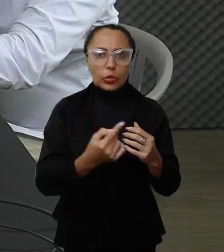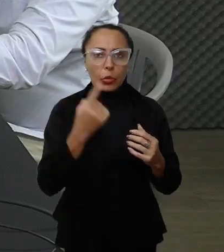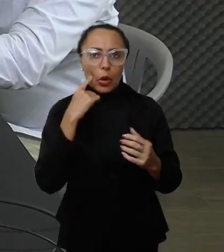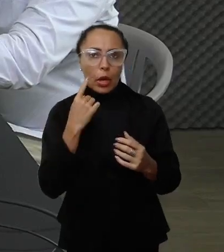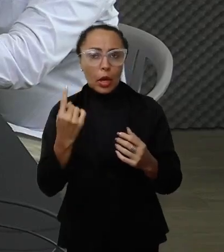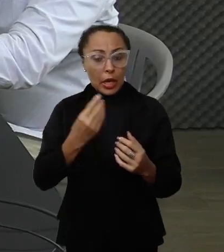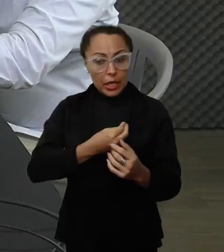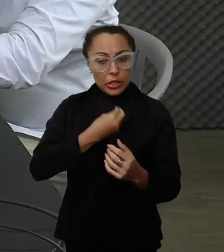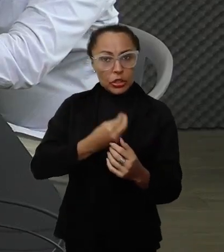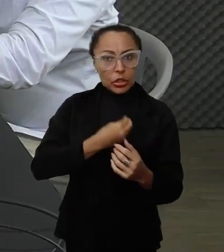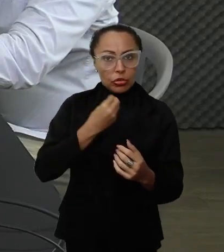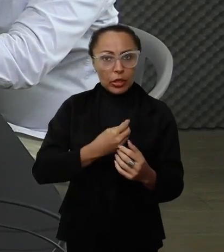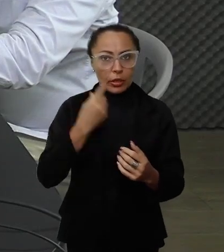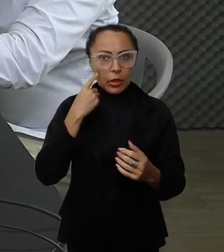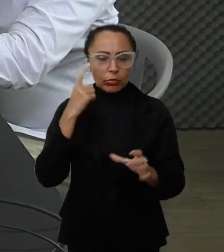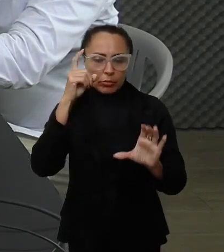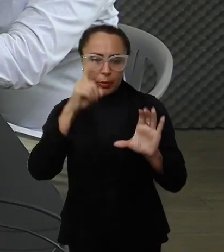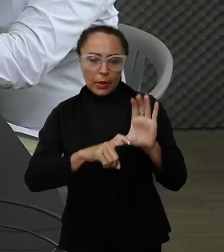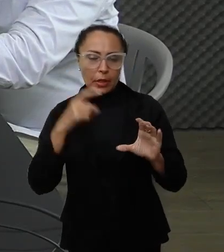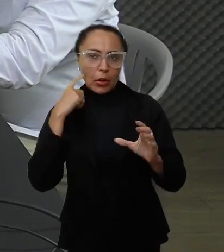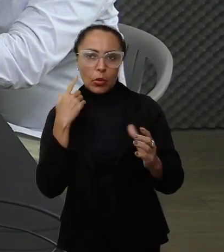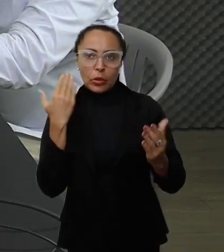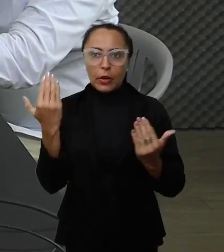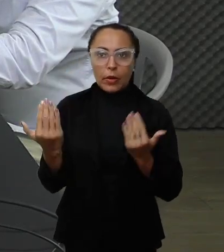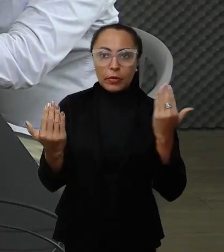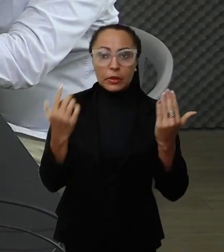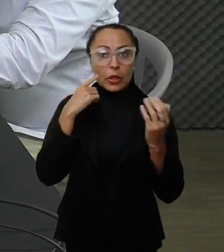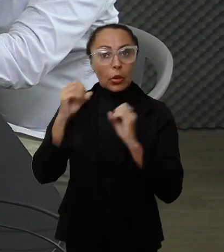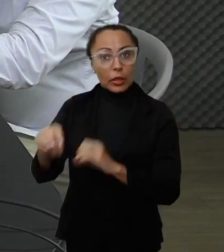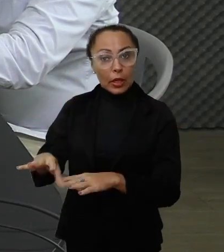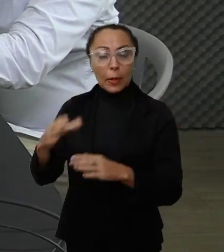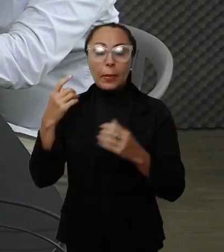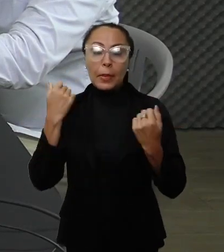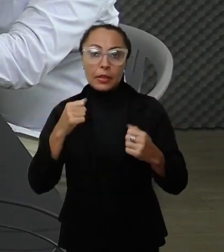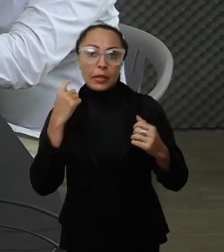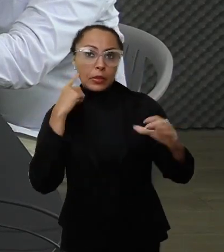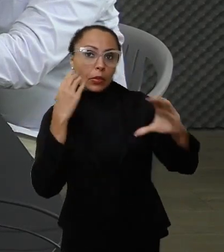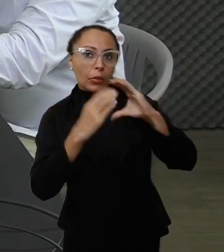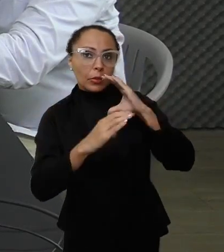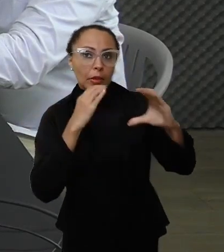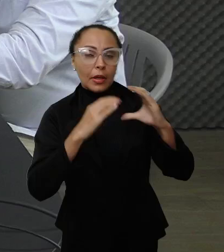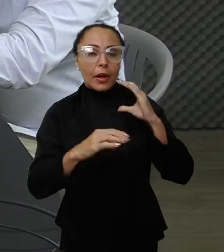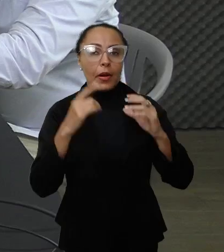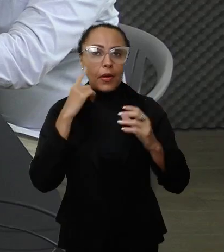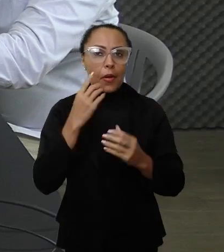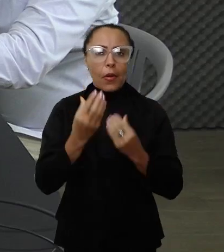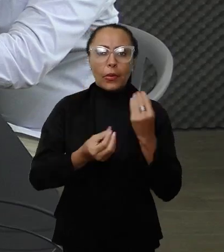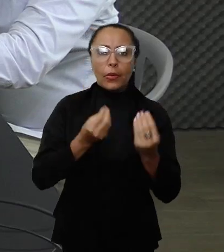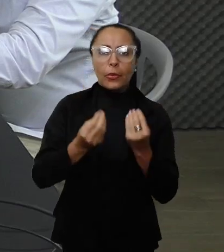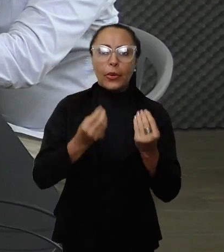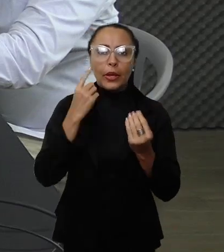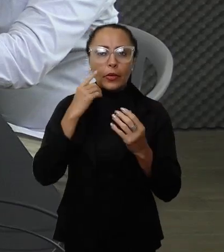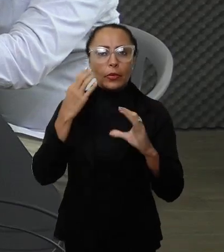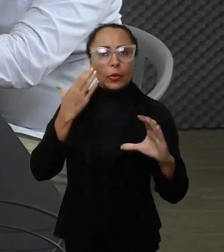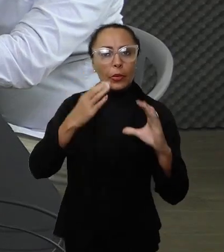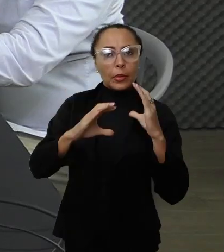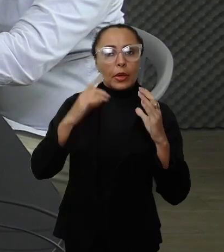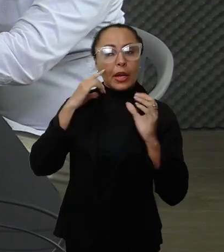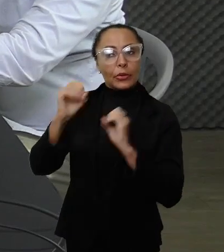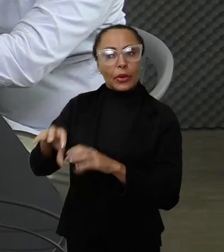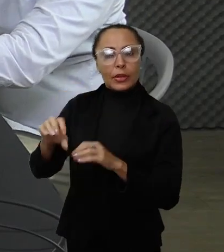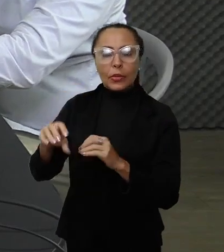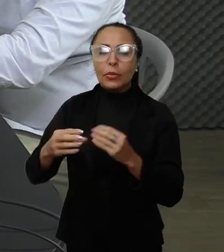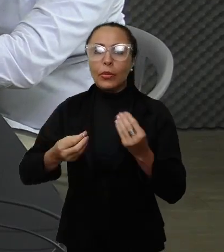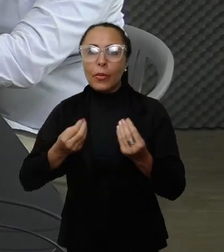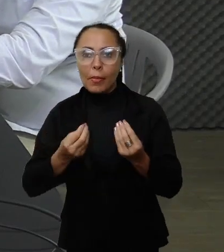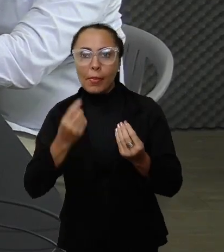por causa da outra, né? Para você educar, você tem que se comunicar. Como é que eu vou educar sem ter uma comunicação, né? Sim, E